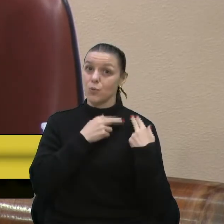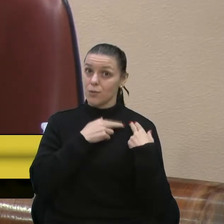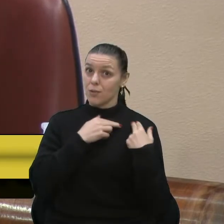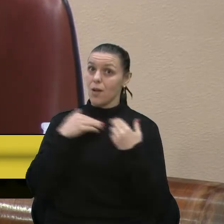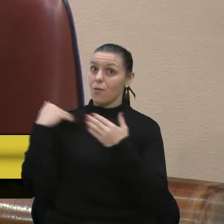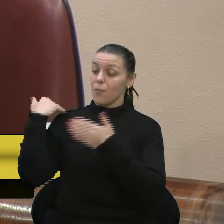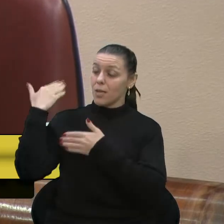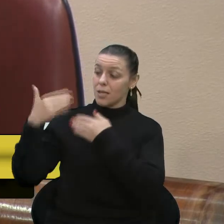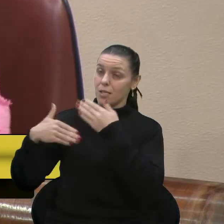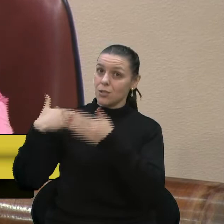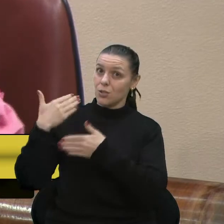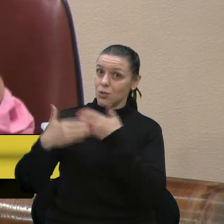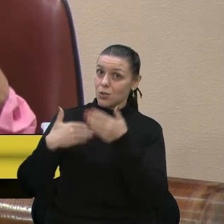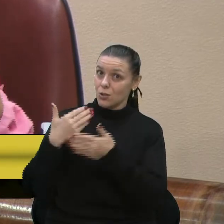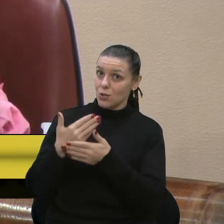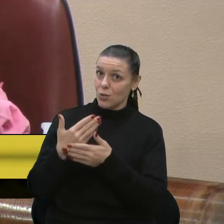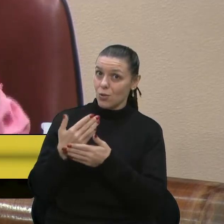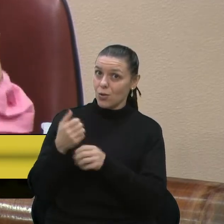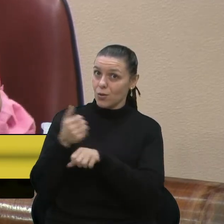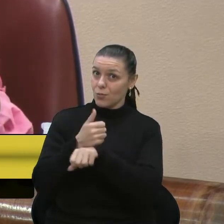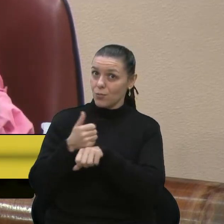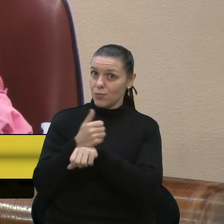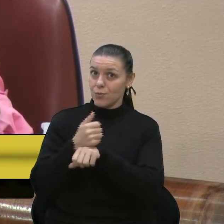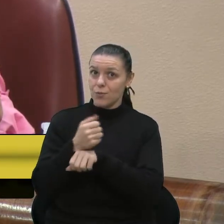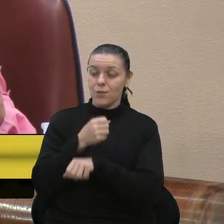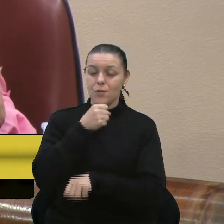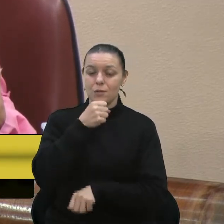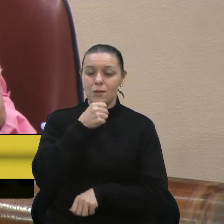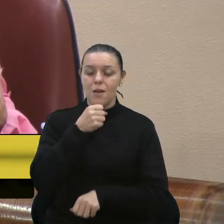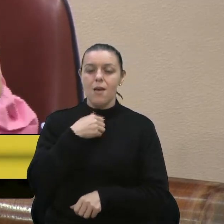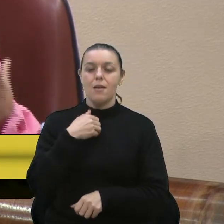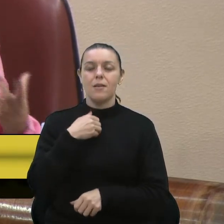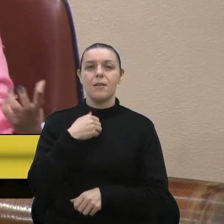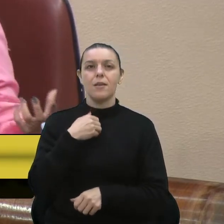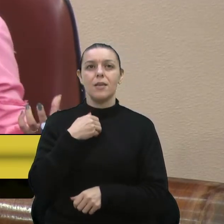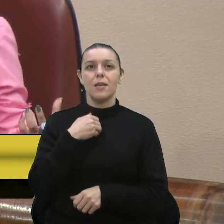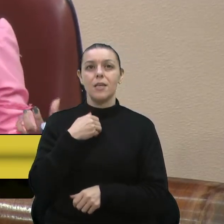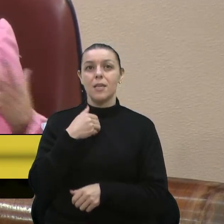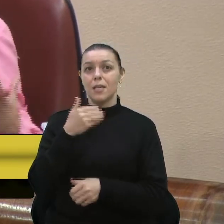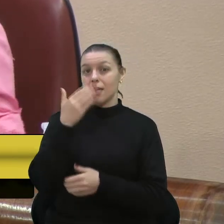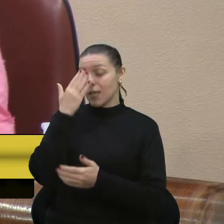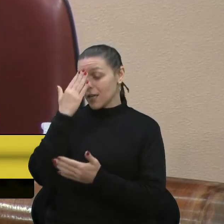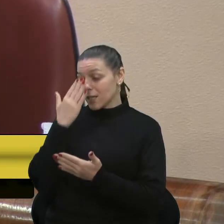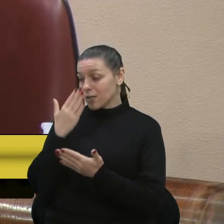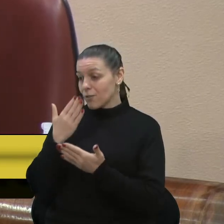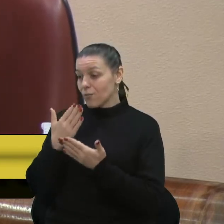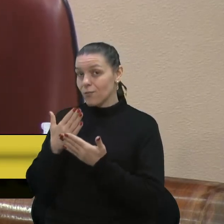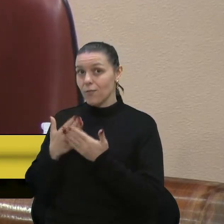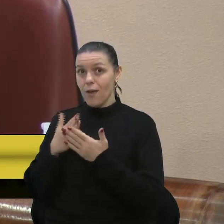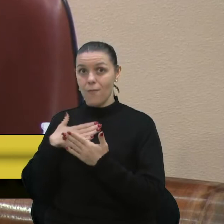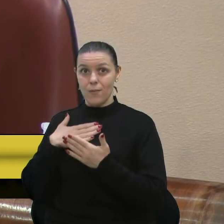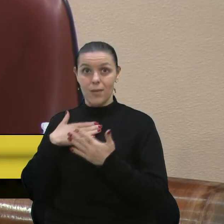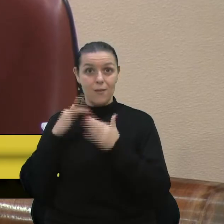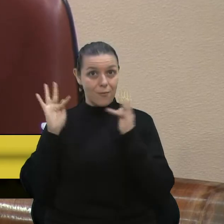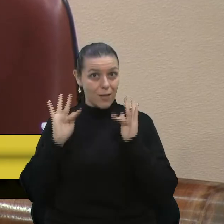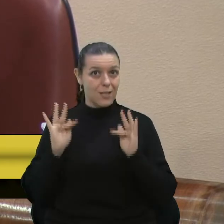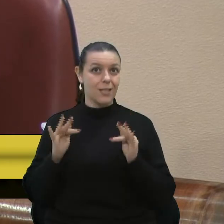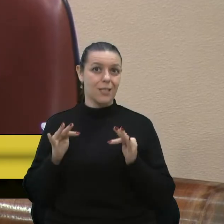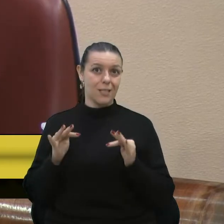trajetória. E uma pessoa que confiava plenamente em mim, por exemplo, o que me deixa muito feliz. E